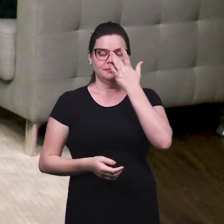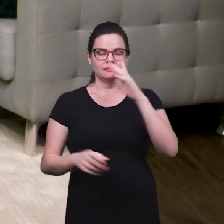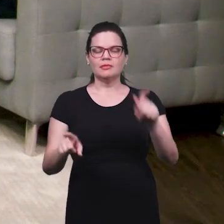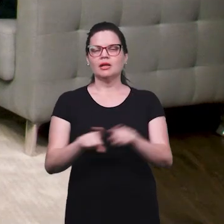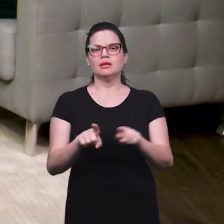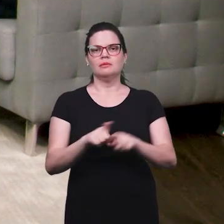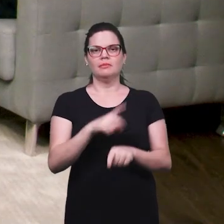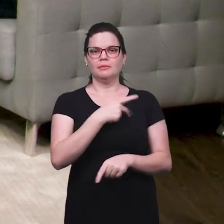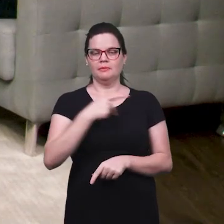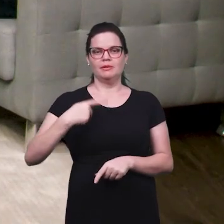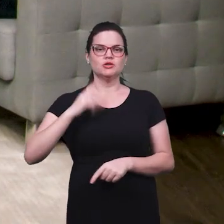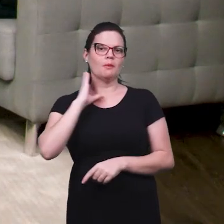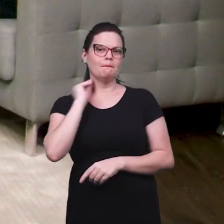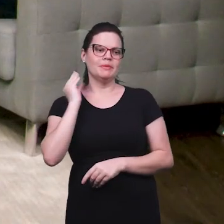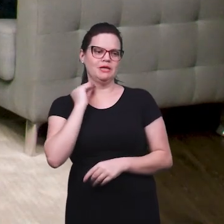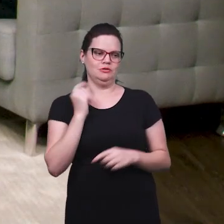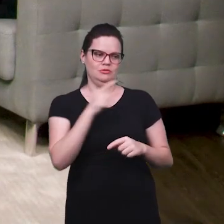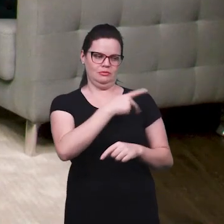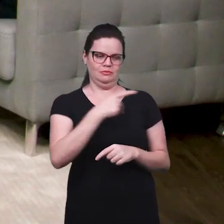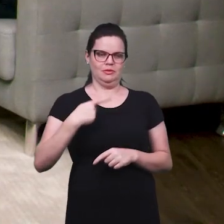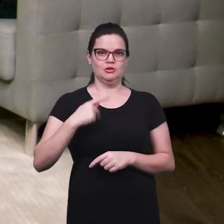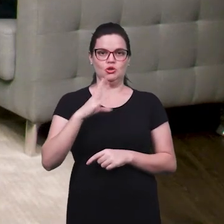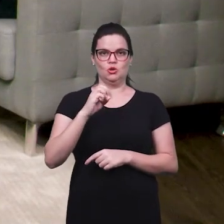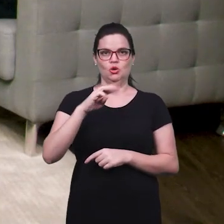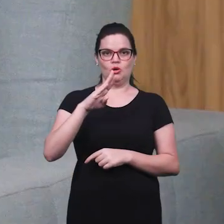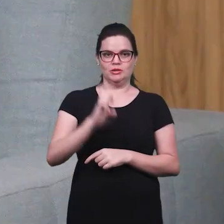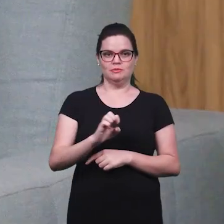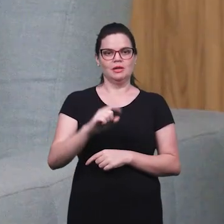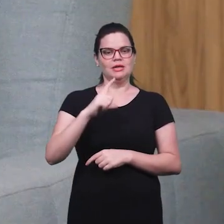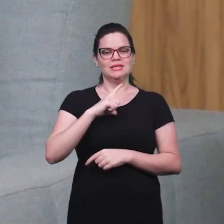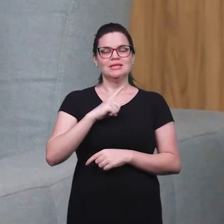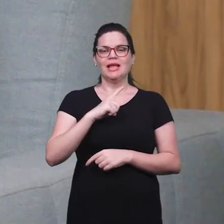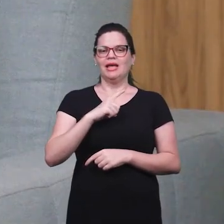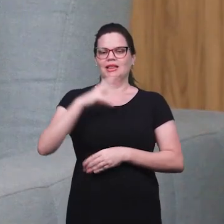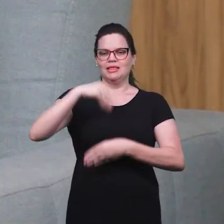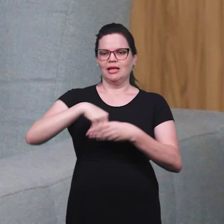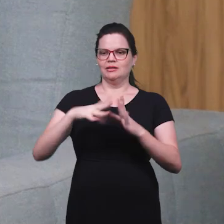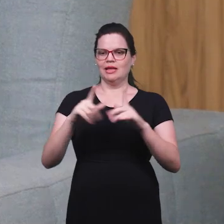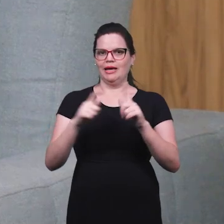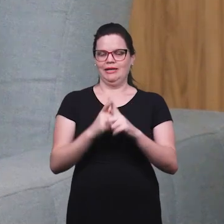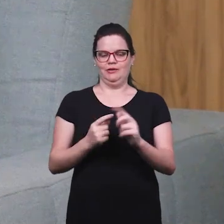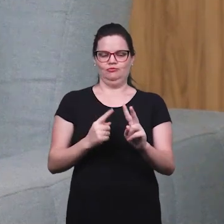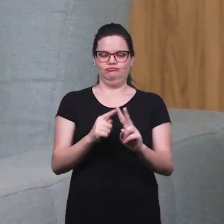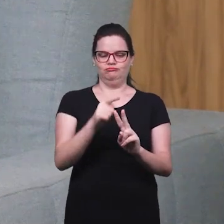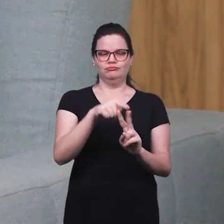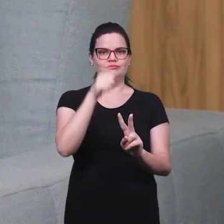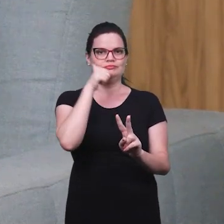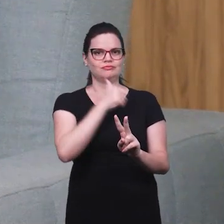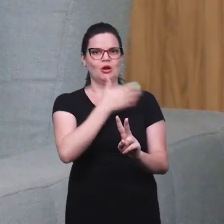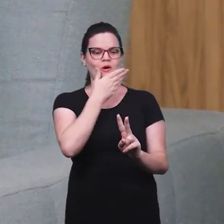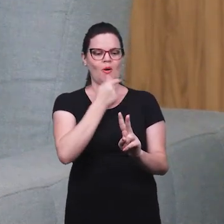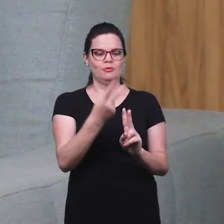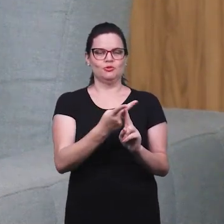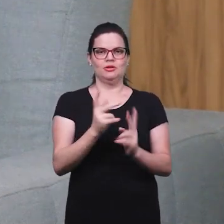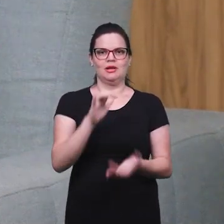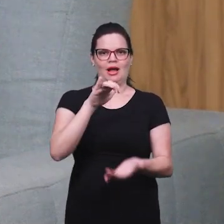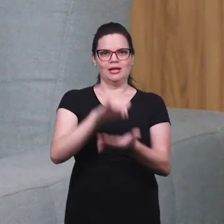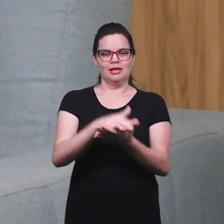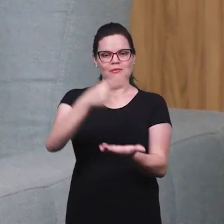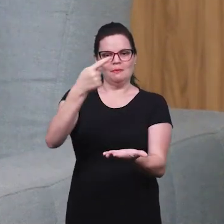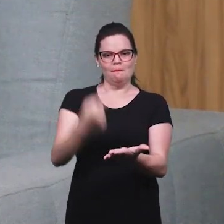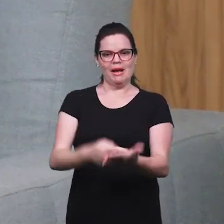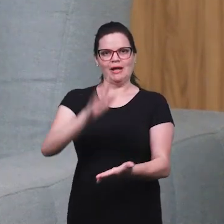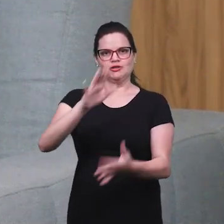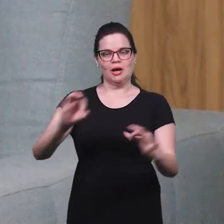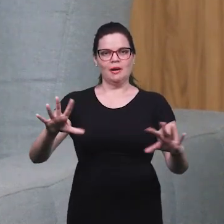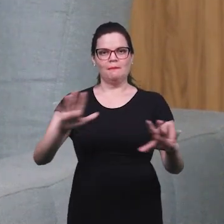inclusive, o pastor Bísio e o pastor Cosme, quando nós temos um casal na igreja, né, de jovens que estão noivos, já com data de casamento